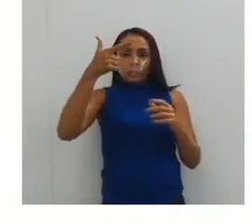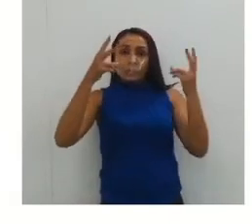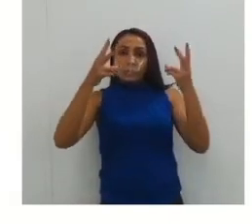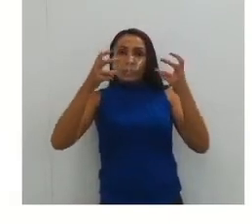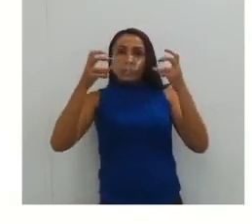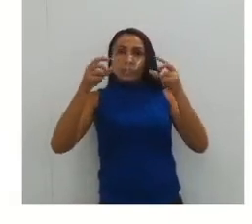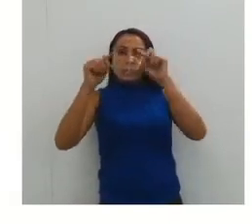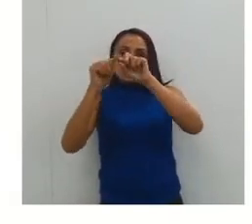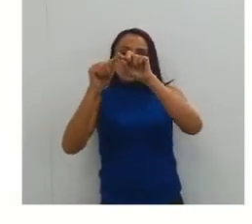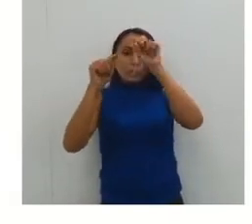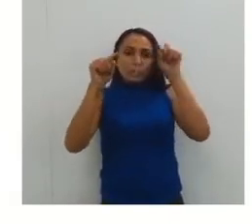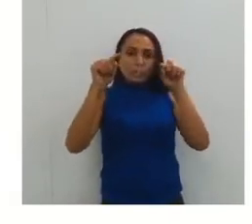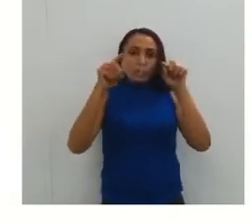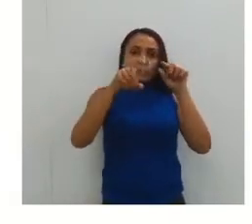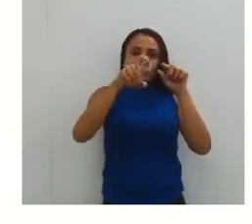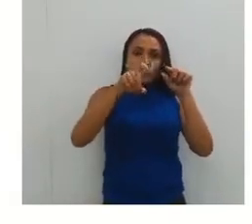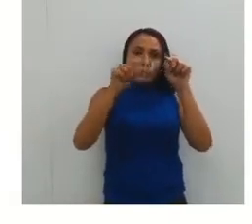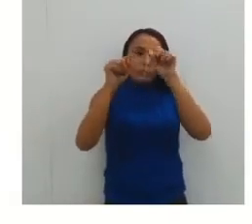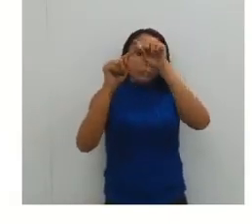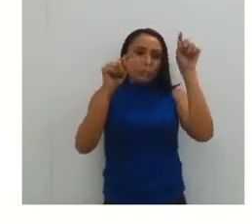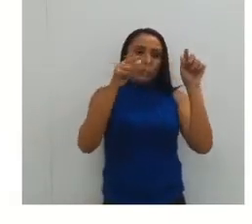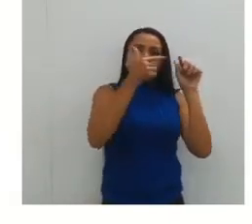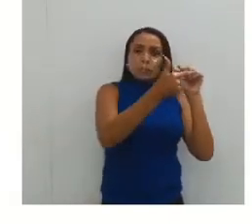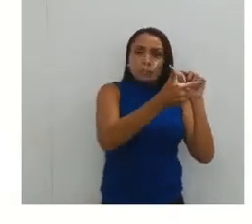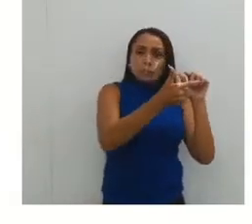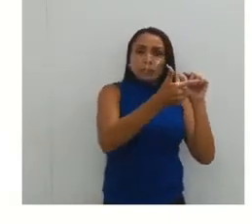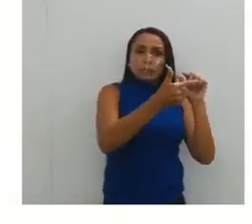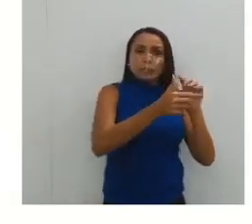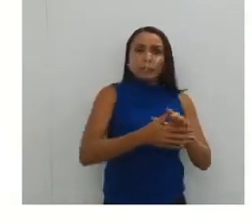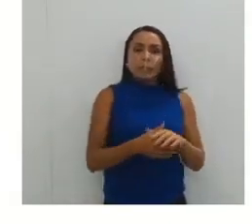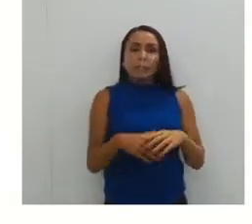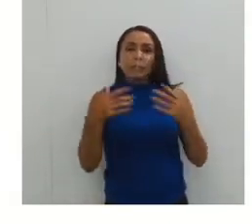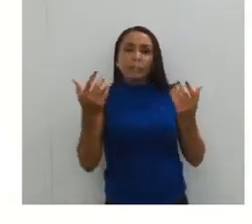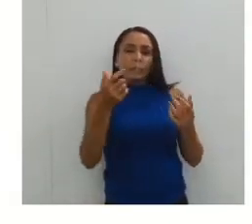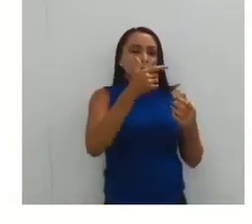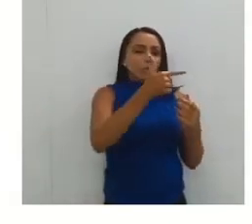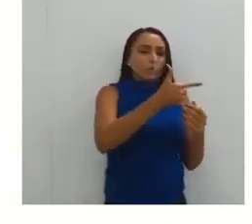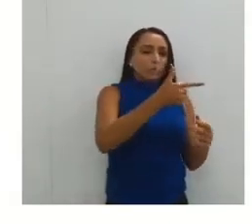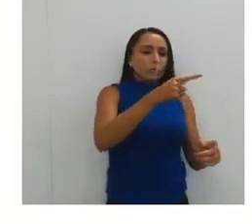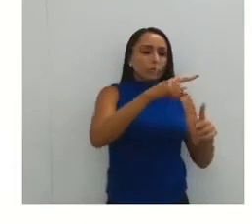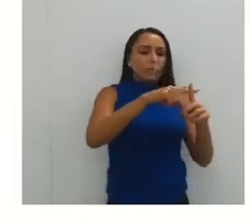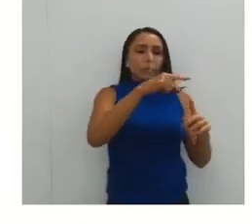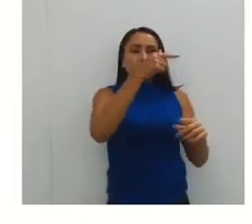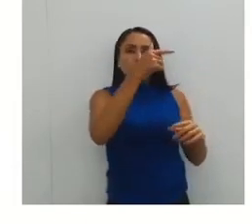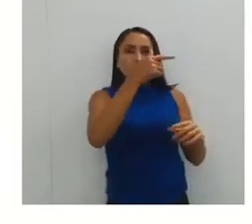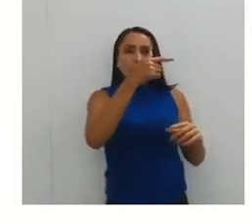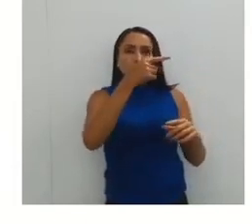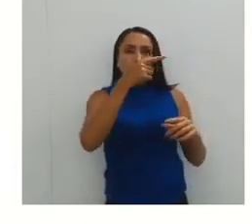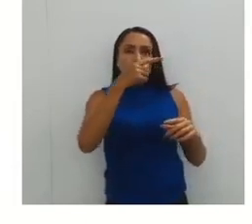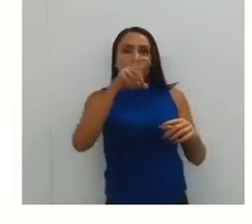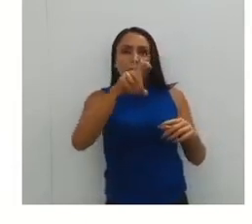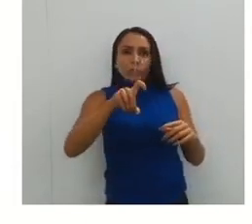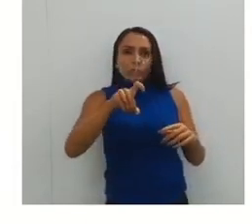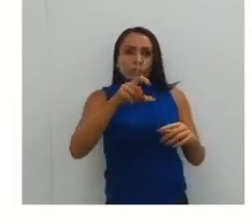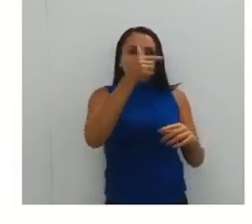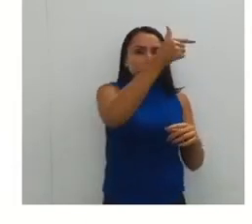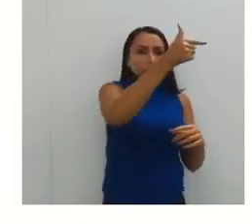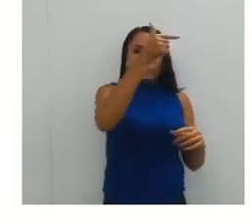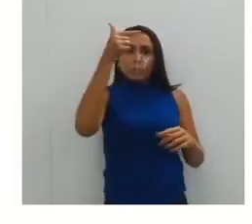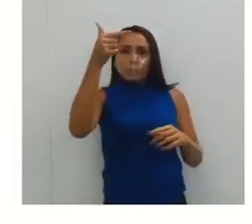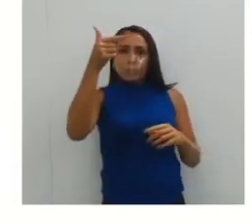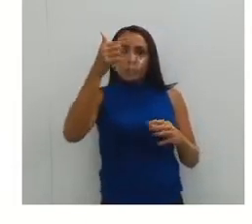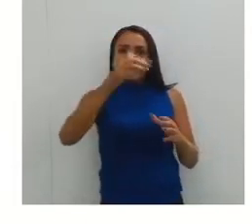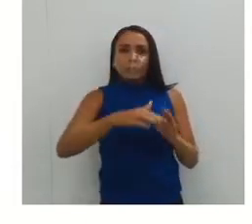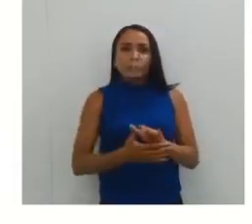o quadrado cai em cima do 2, ficando com 2 ao quadrado vezes x ao quadrado. Beleza. Agora a gente resolve